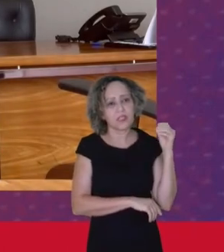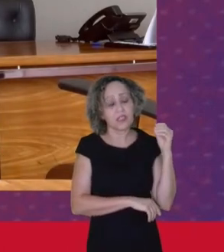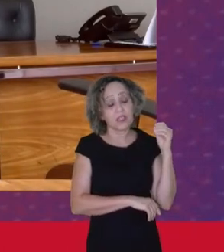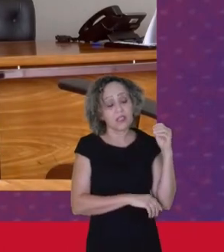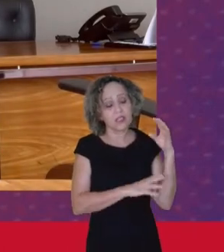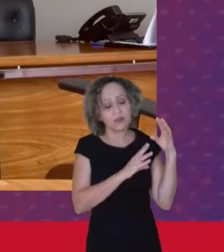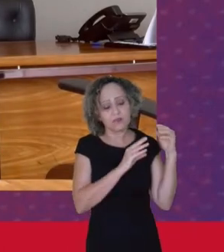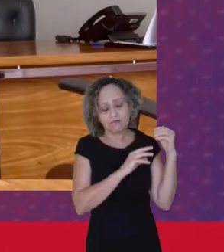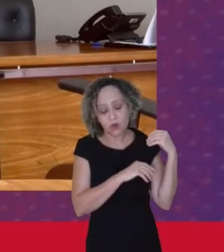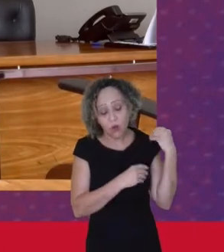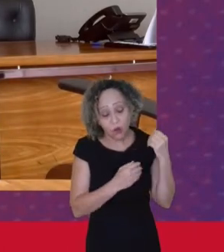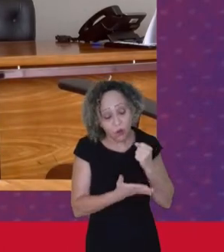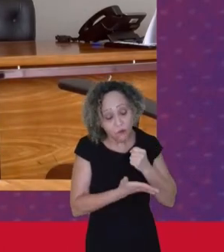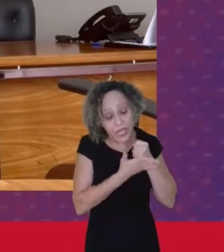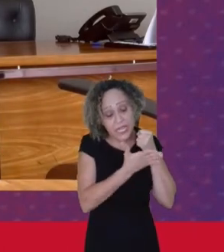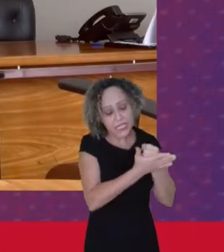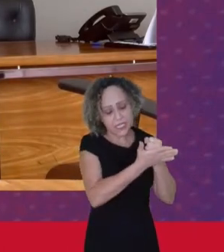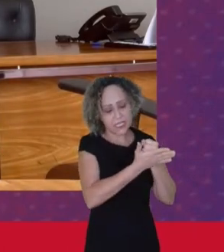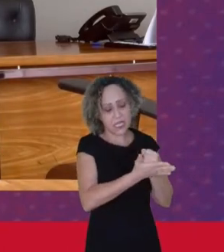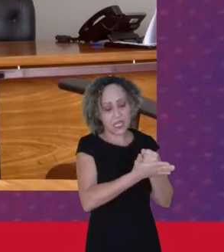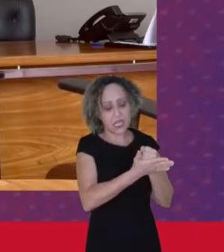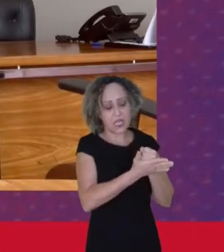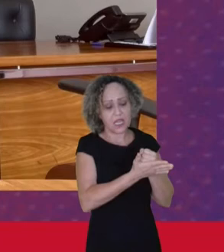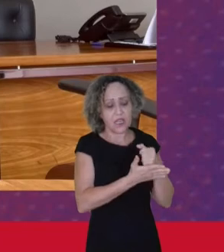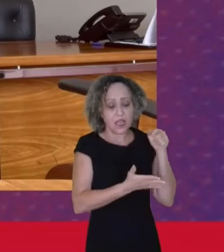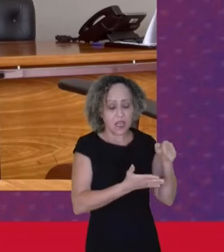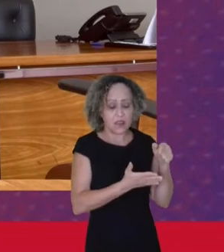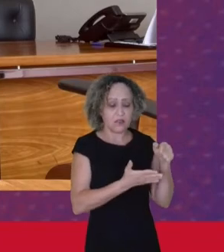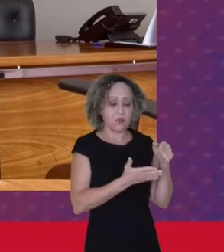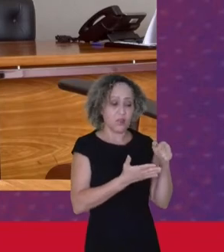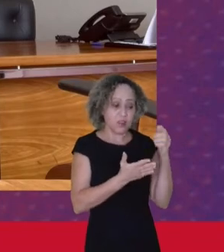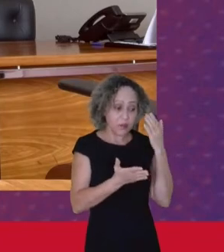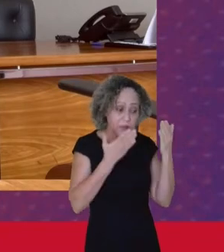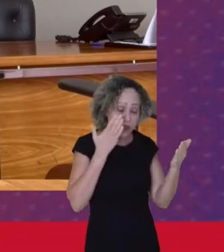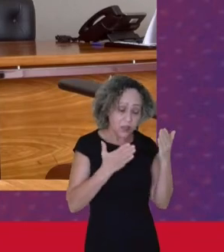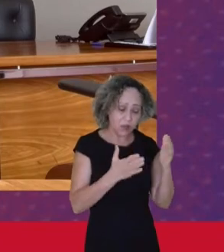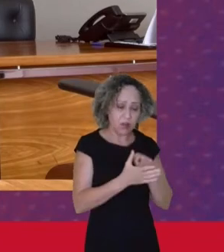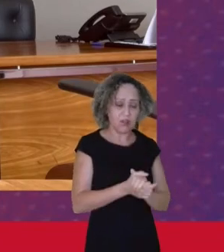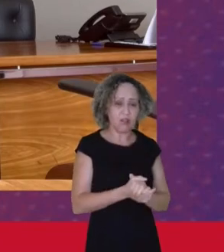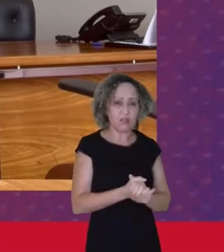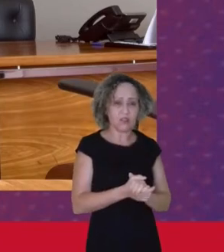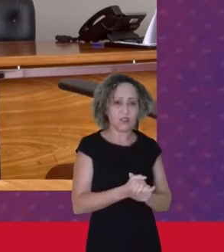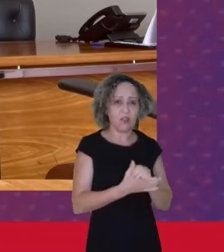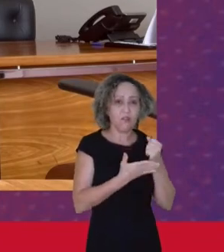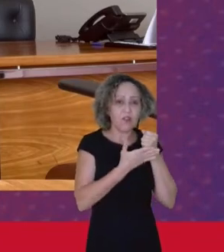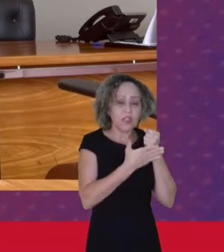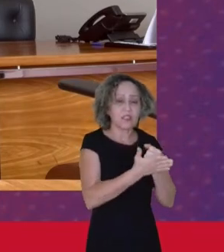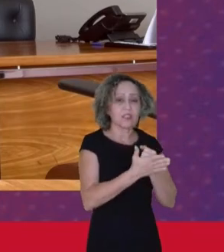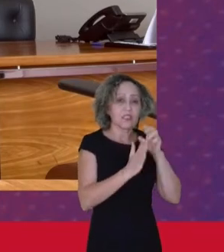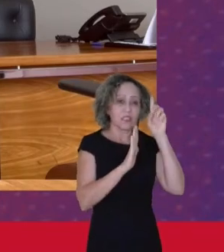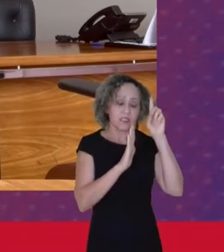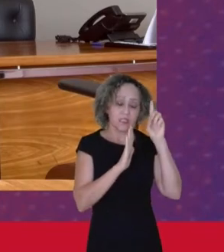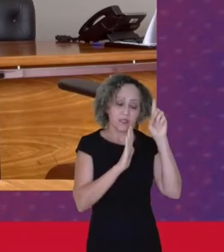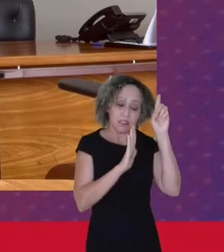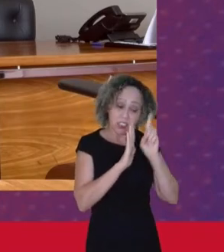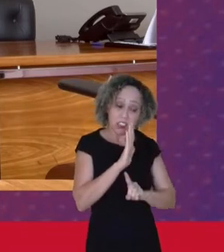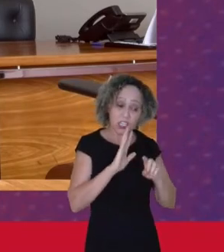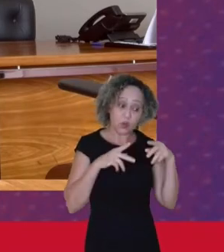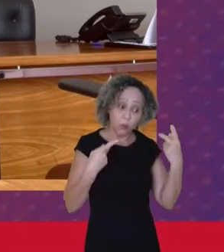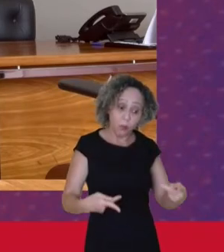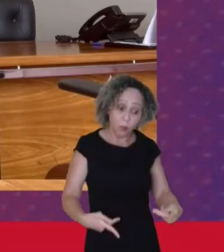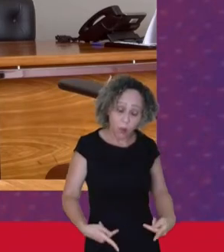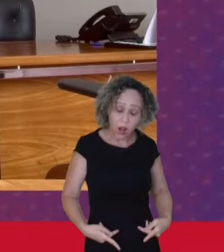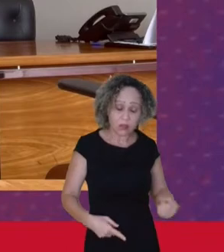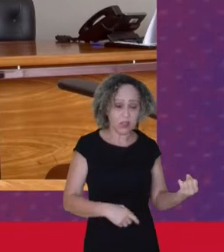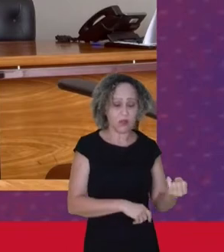suporte psicológico, oferecer essa ferramenta, oferecer educação em direitos humanos para ela era muito